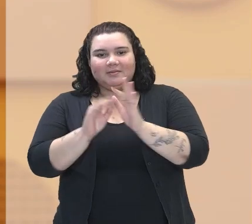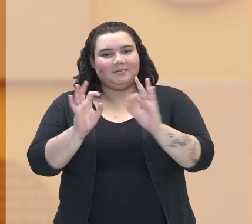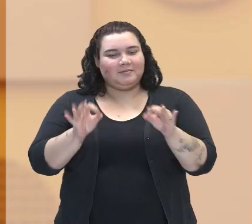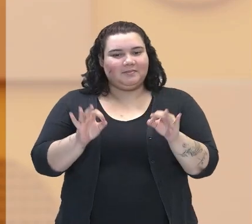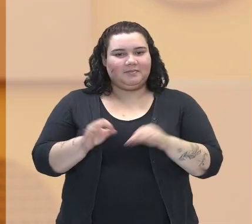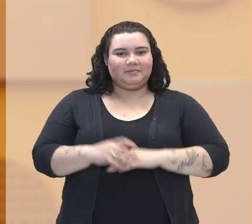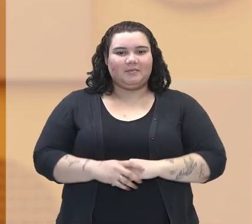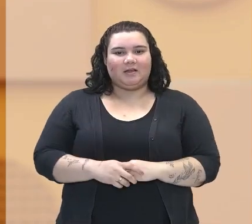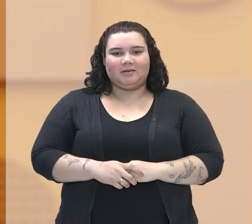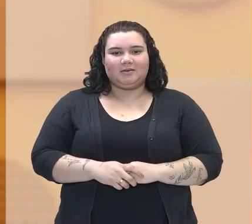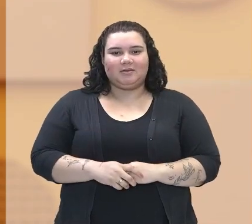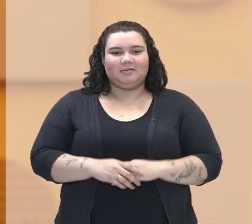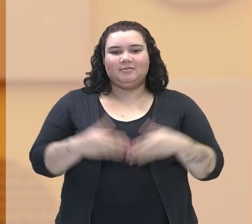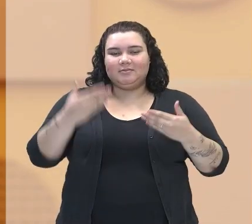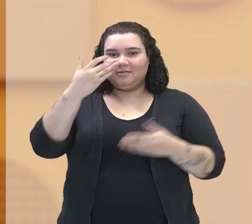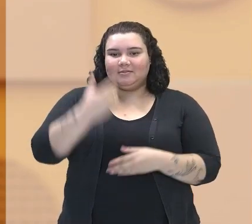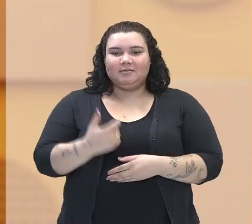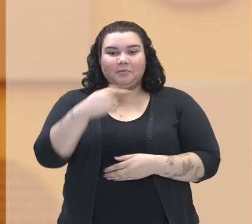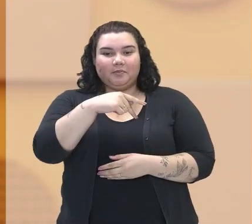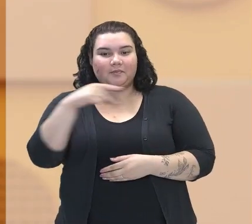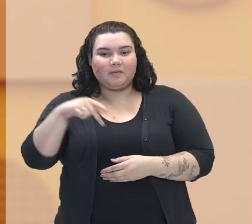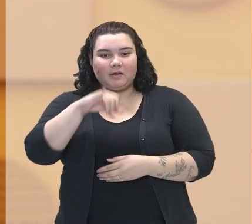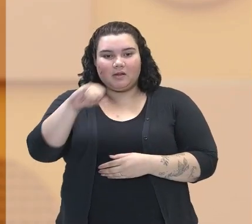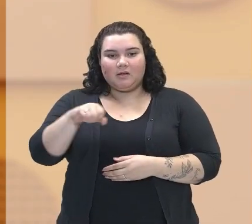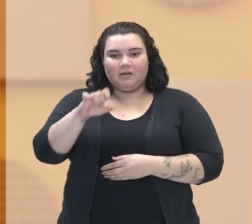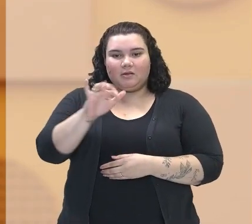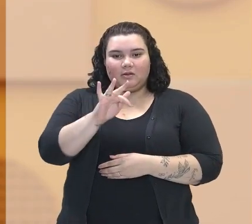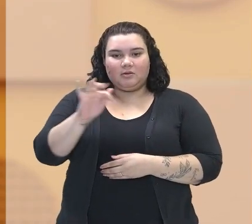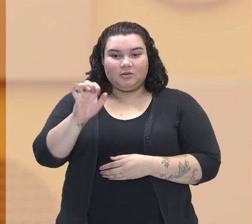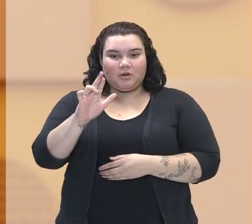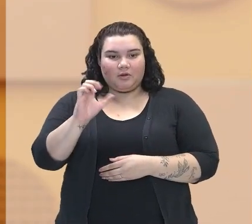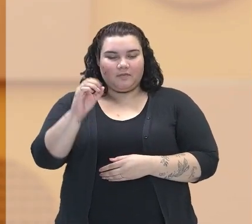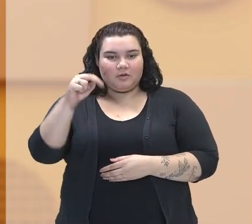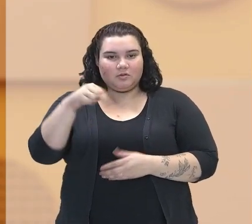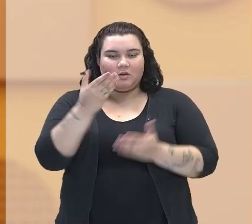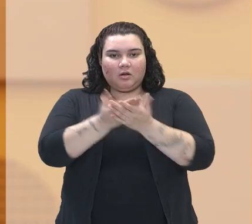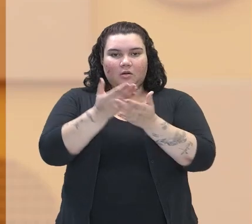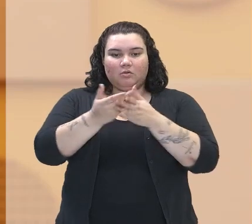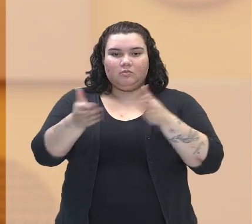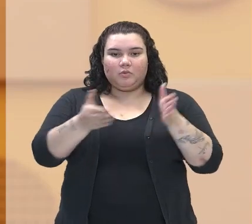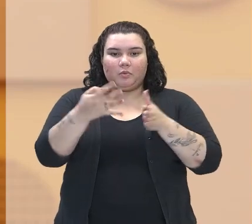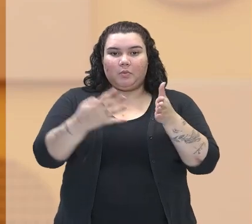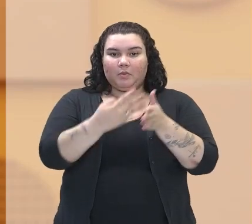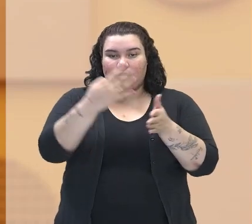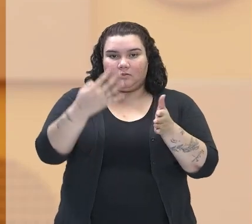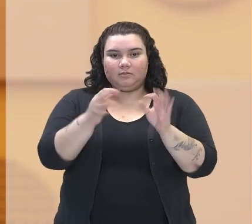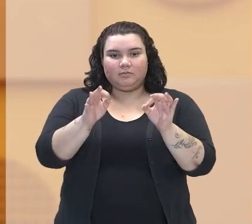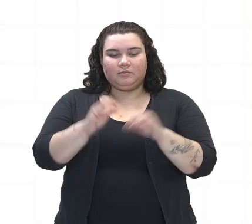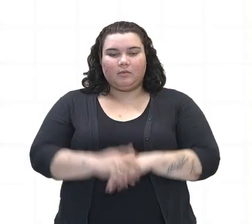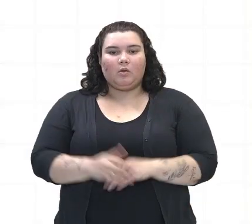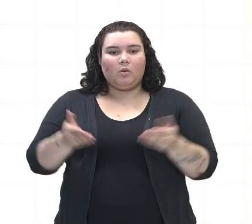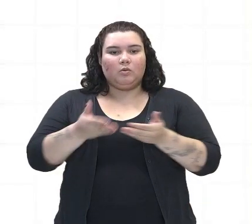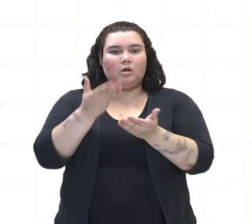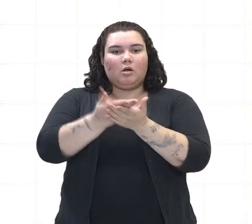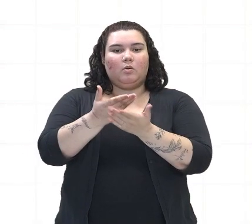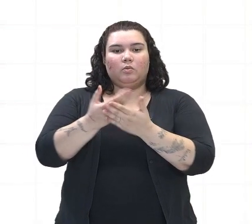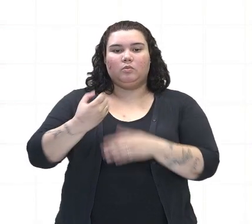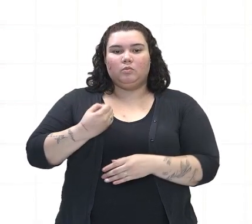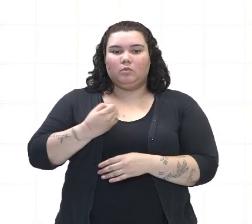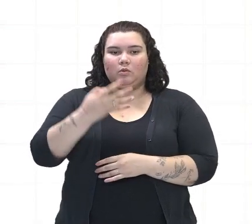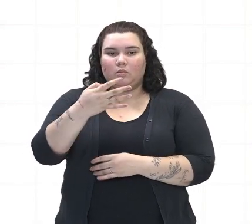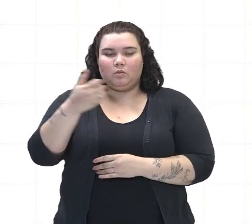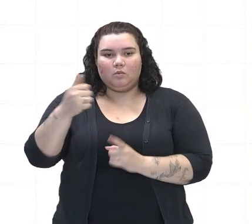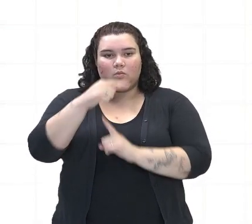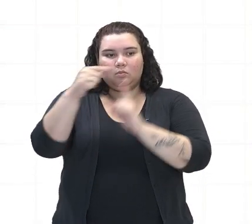tem coisa para fazer. Eu sou o professor Jefferson, vou estar com vocês aí nessa aula da unidade 4. Essa aqui é a aula de número 41, Objetos